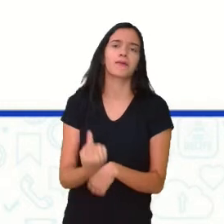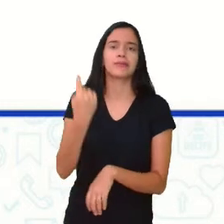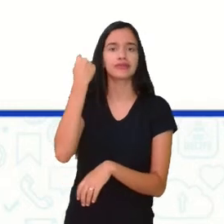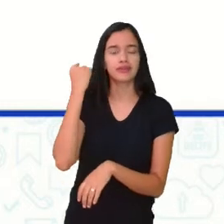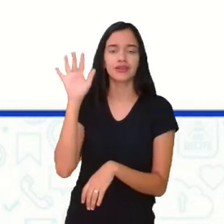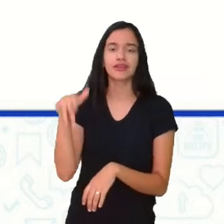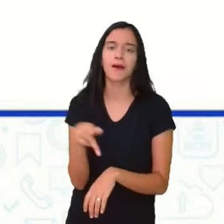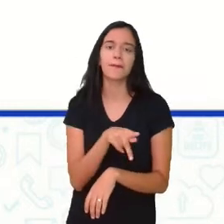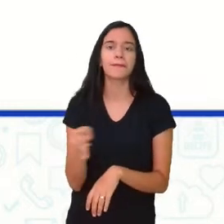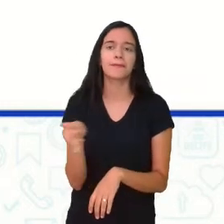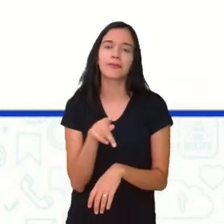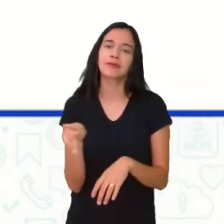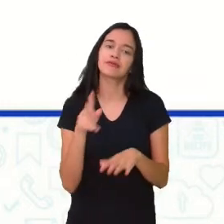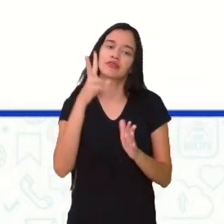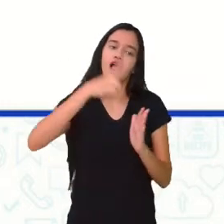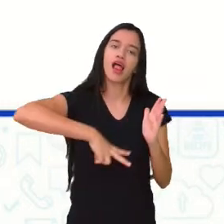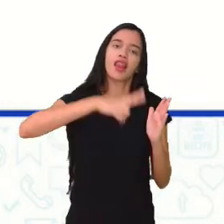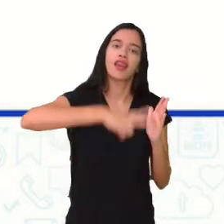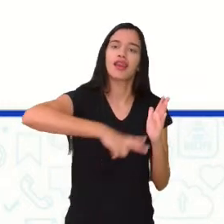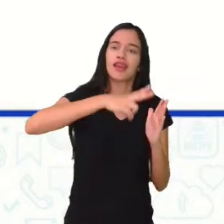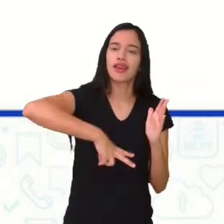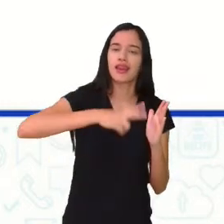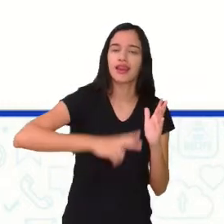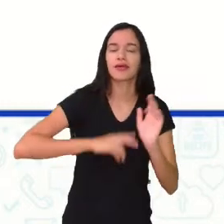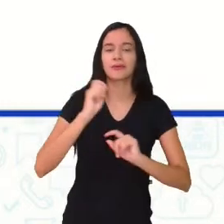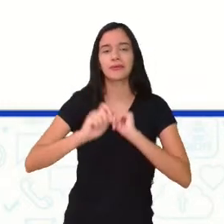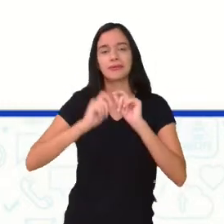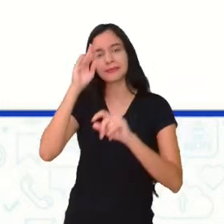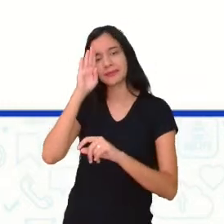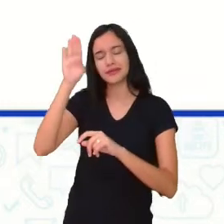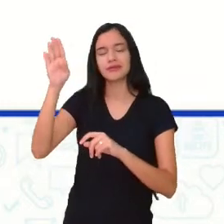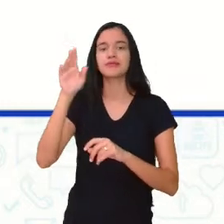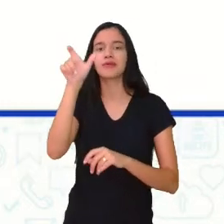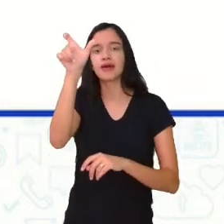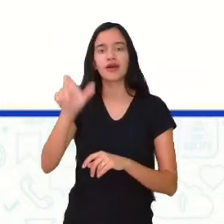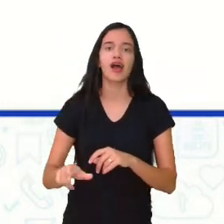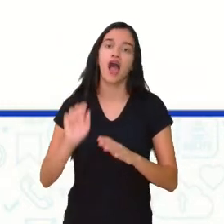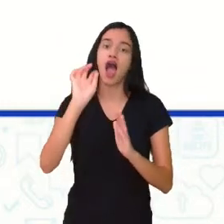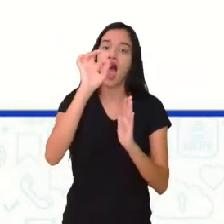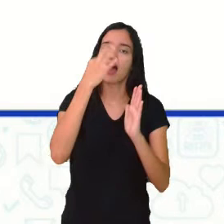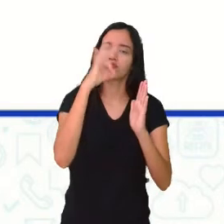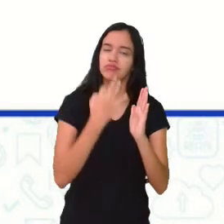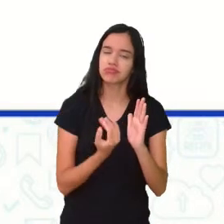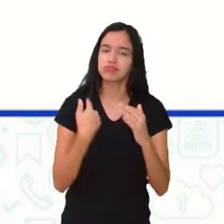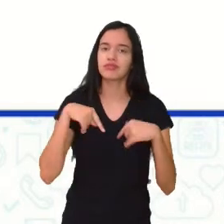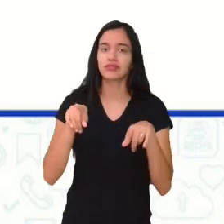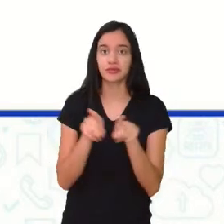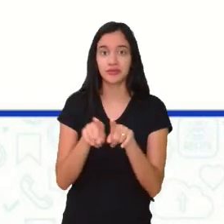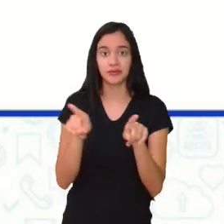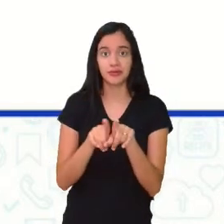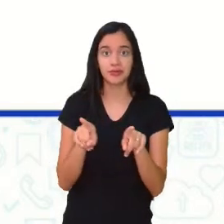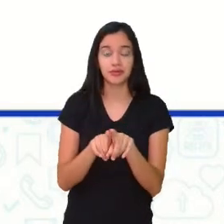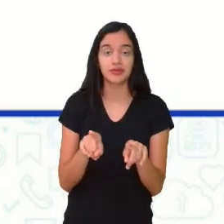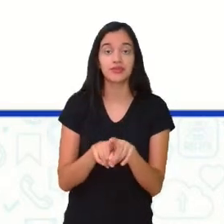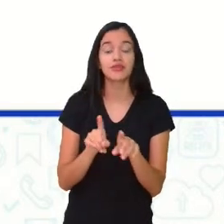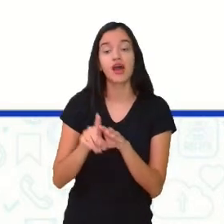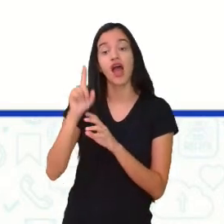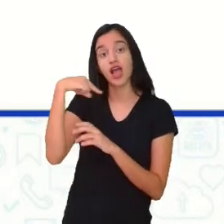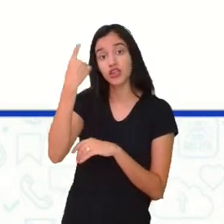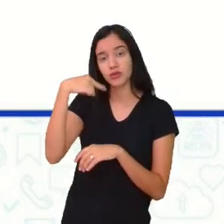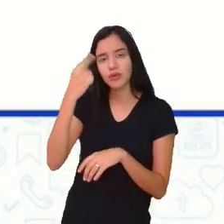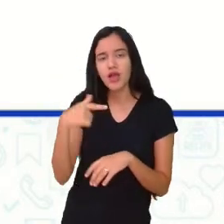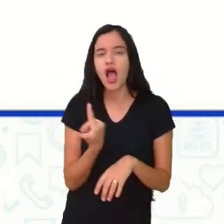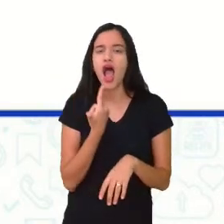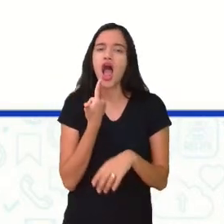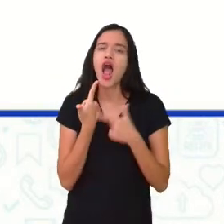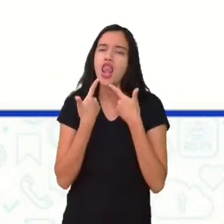lindamente de um auto de Gil Vicente, né, que é um dos principais autores de autos espanhol. E a linguagem